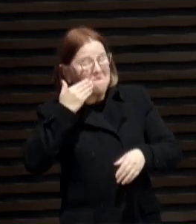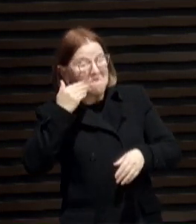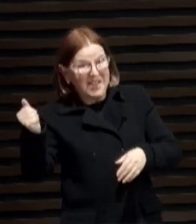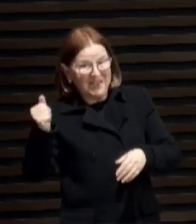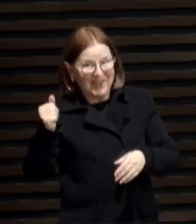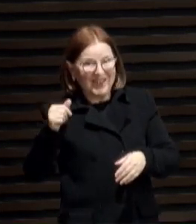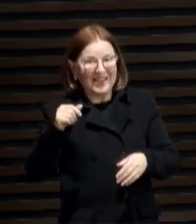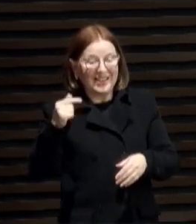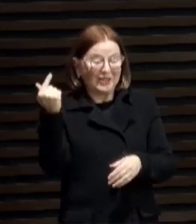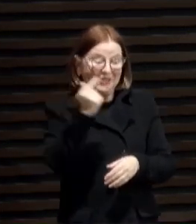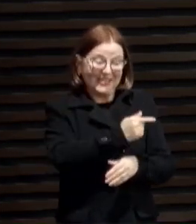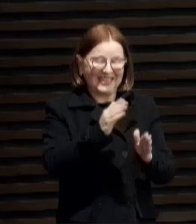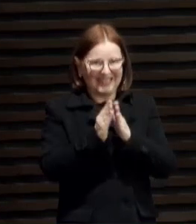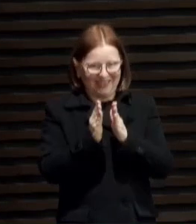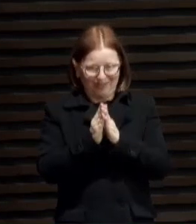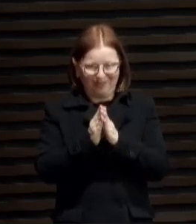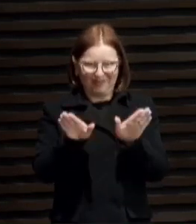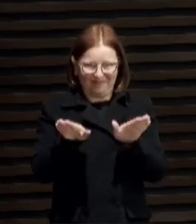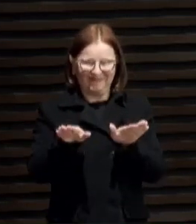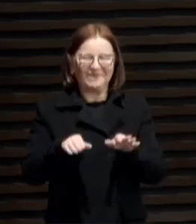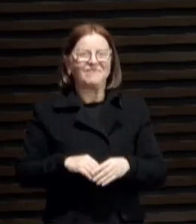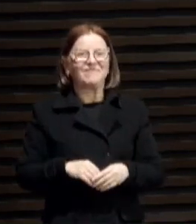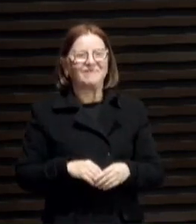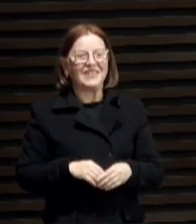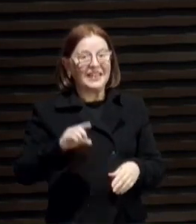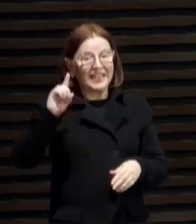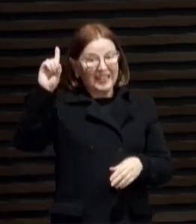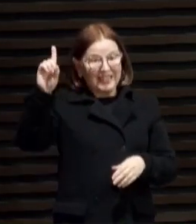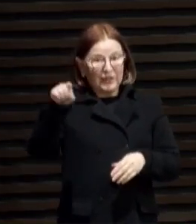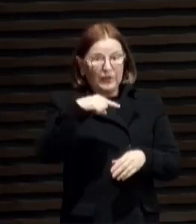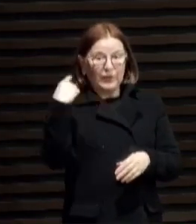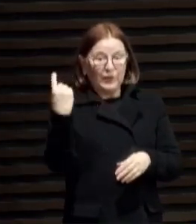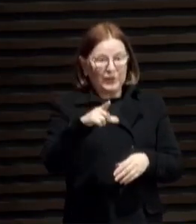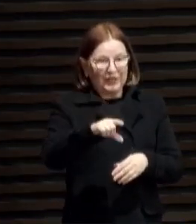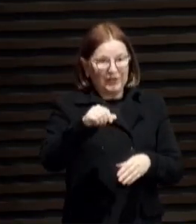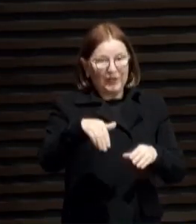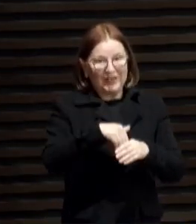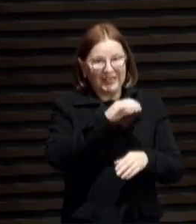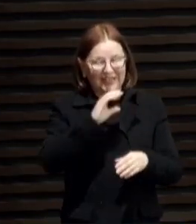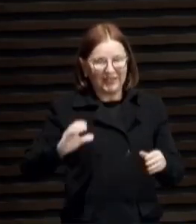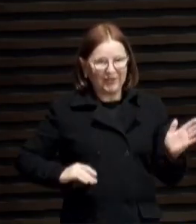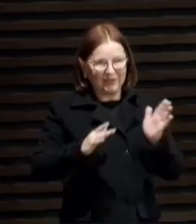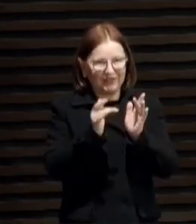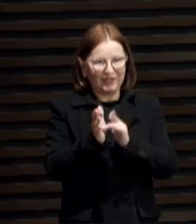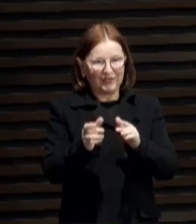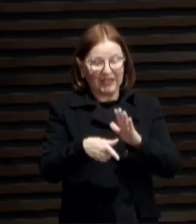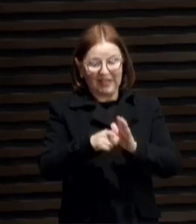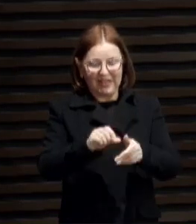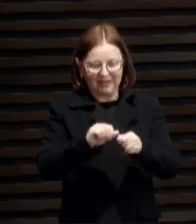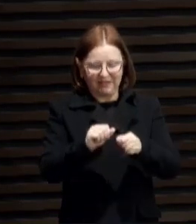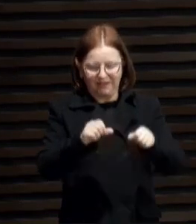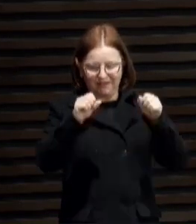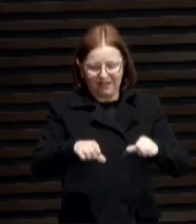eles. Assim Deus nos escolheu em Cristo Jesus, antes da fundação do mundo,